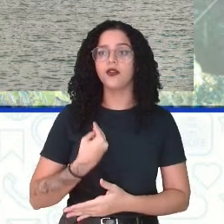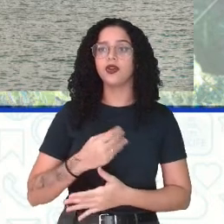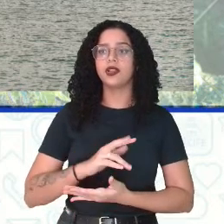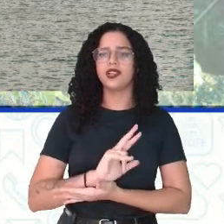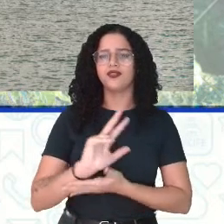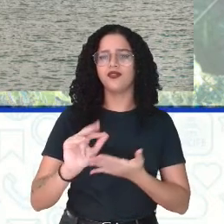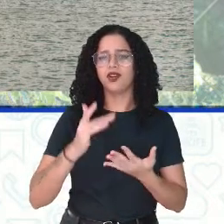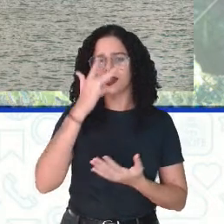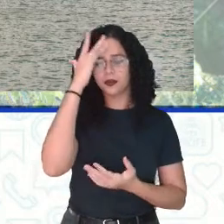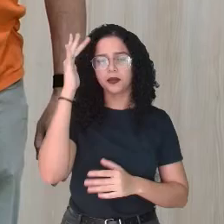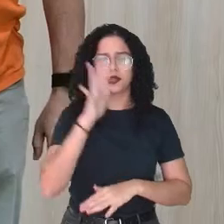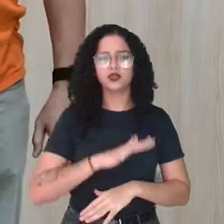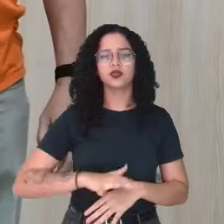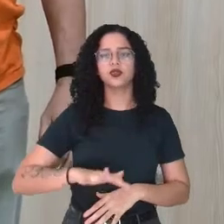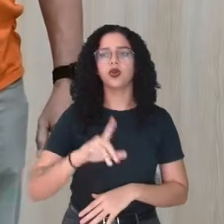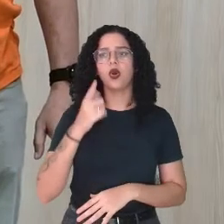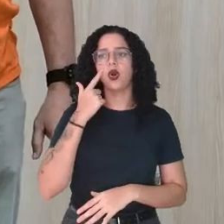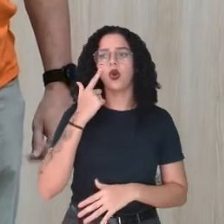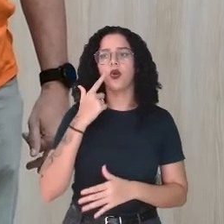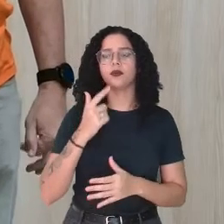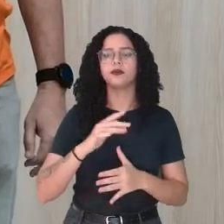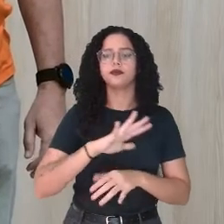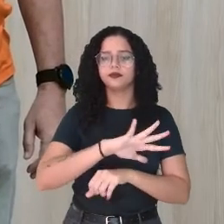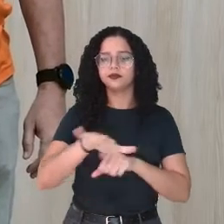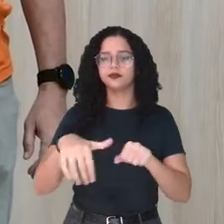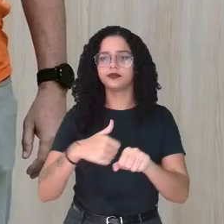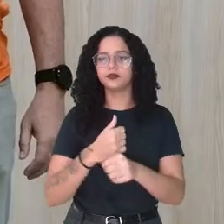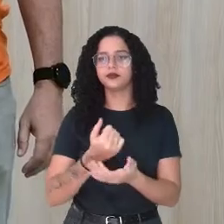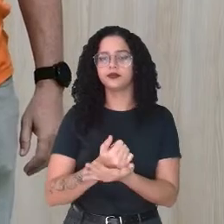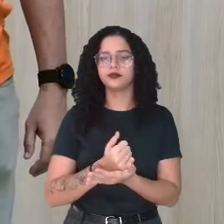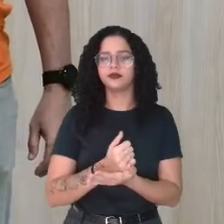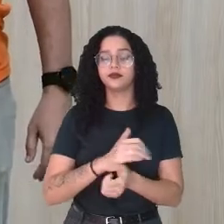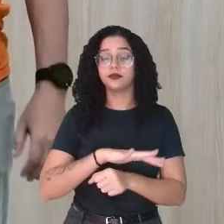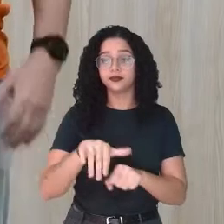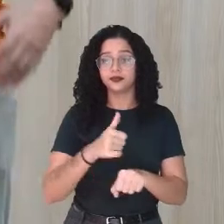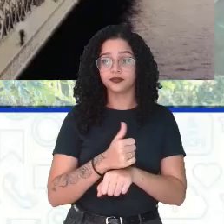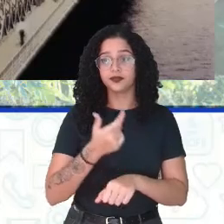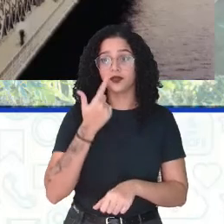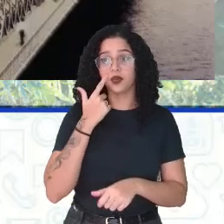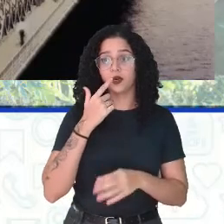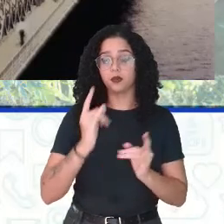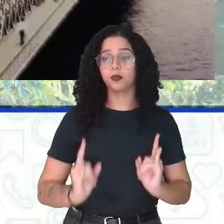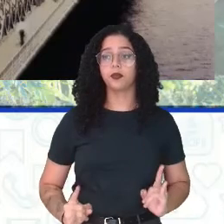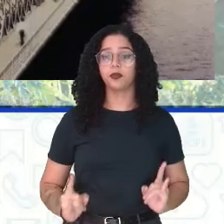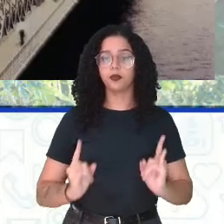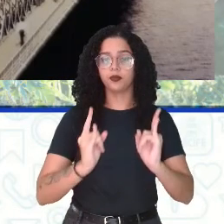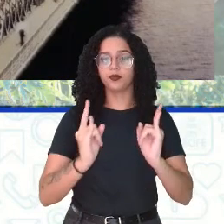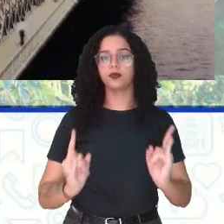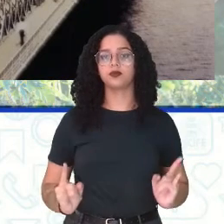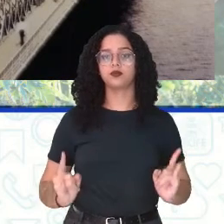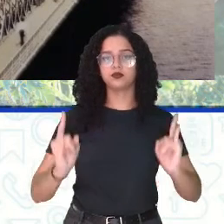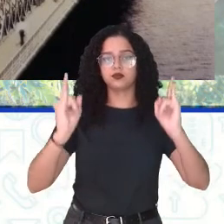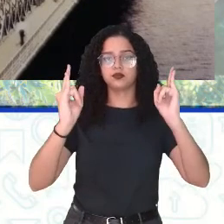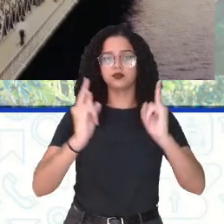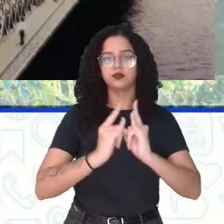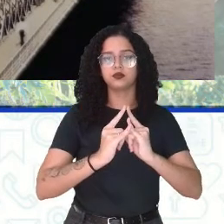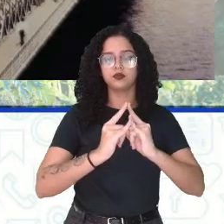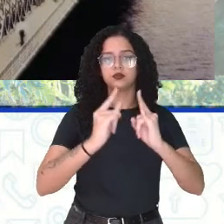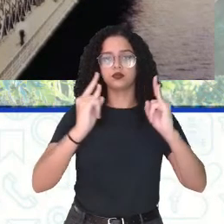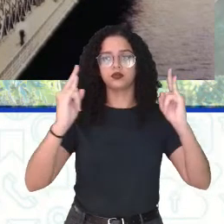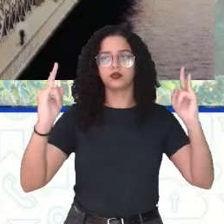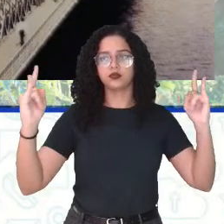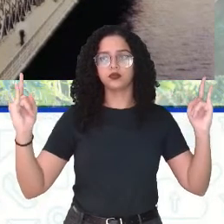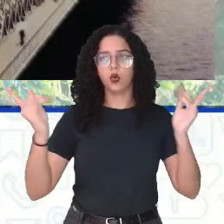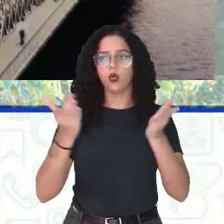milhares de pessoas. Aí o Recife Antigo bonito aí lá atrás. Mais para frente eu trago uma ponte da Ponte de Ferro, com os navios aí, os